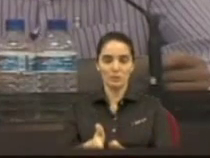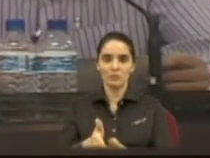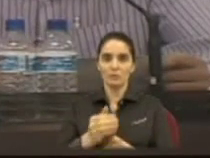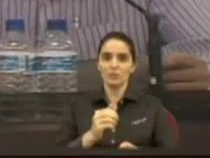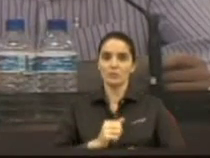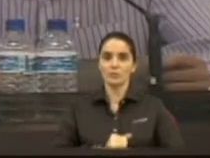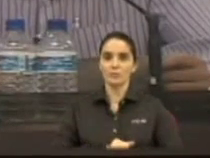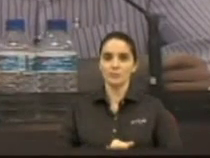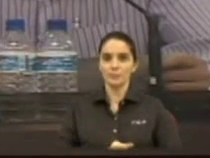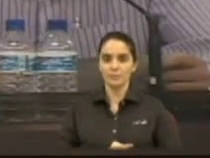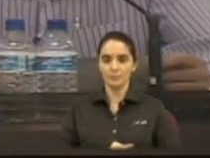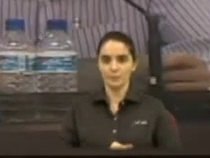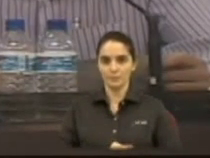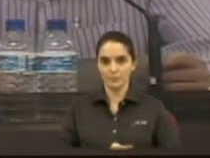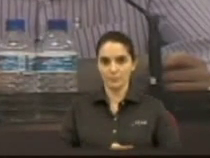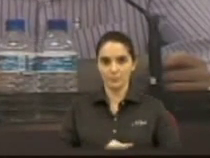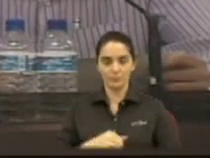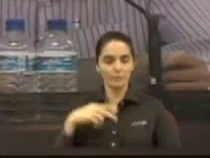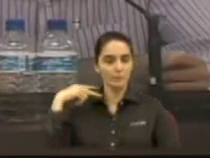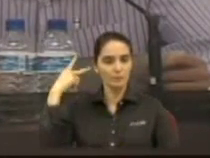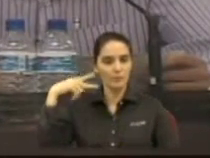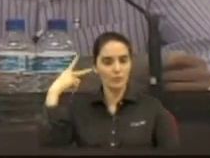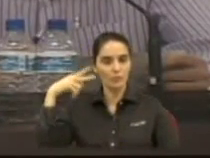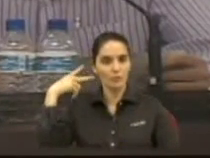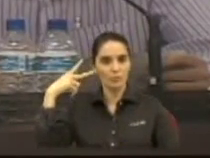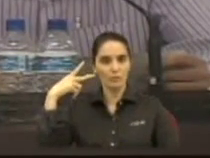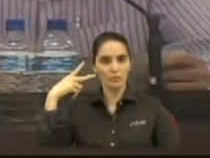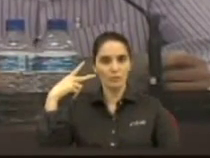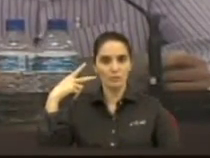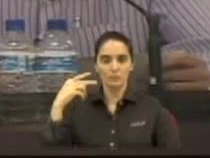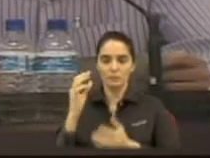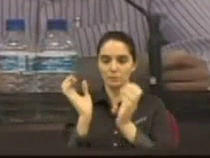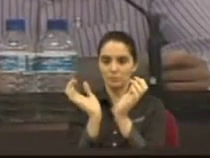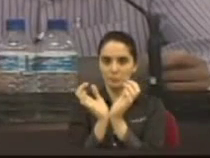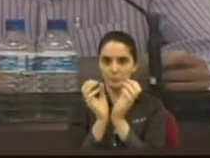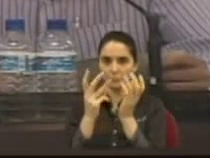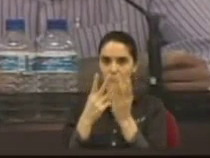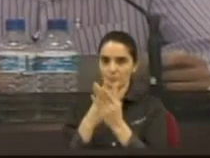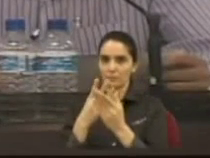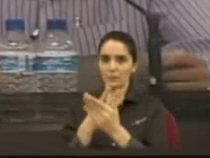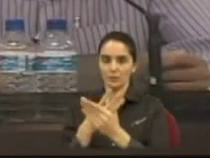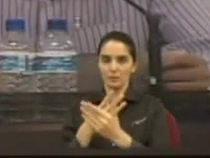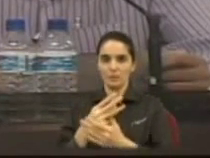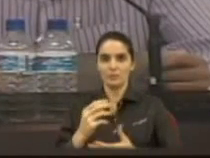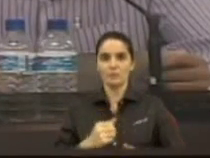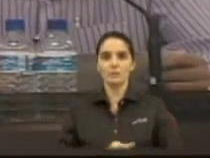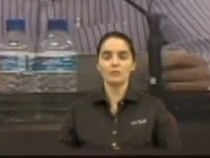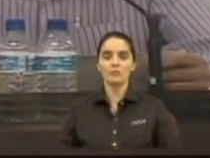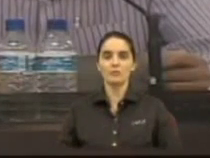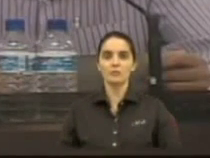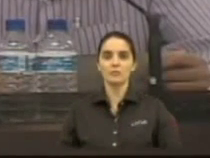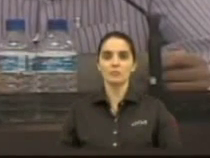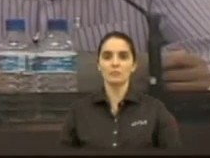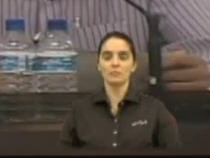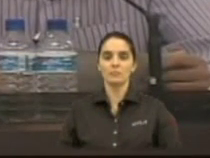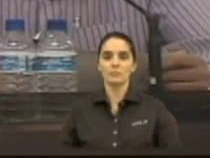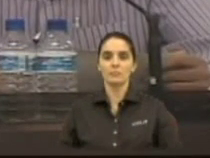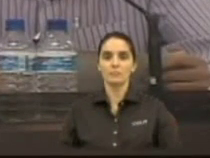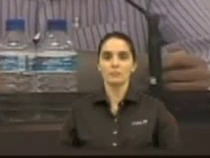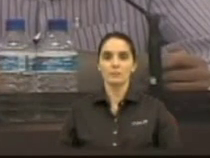e inequívoca por parte dos nobres membros desta Casa Legiferante, vestindo assim